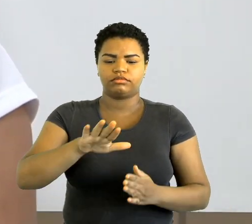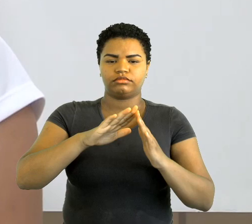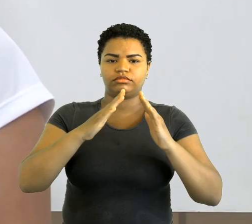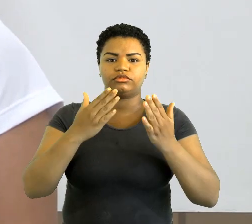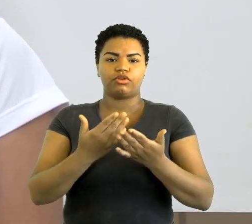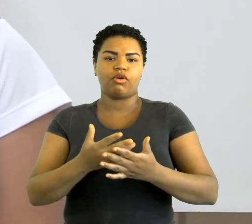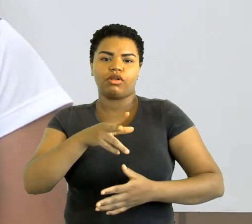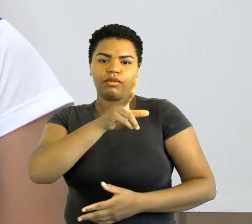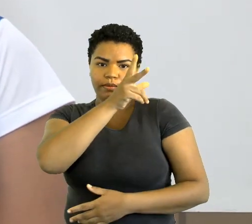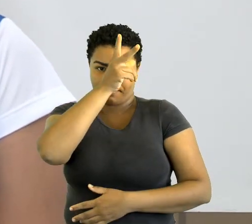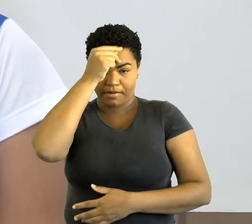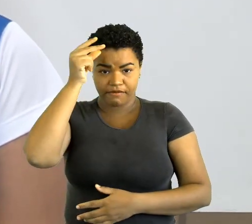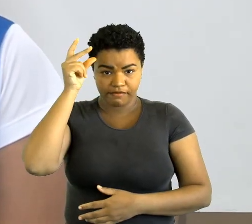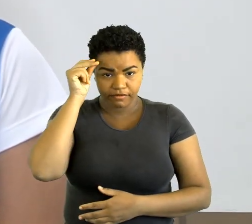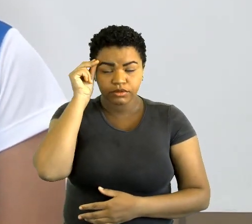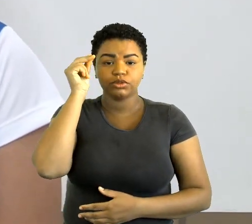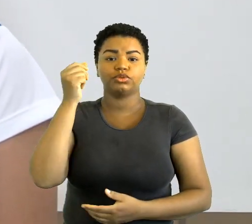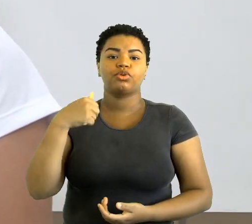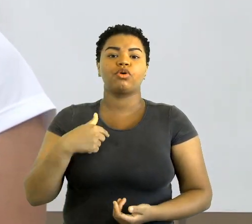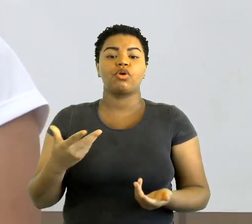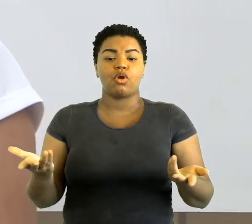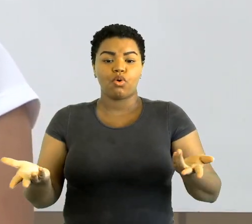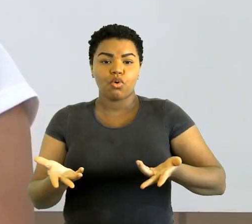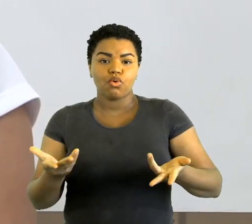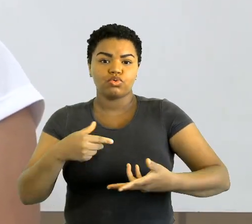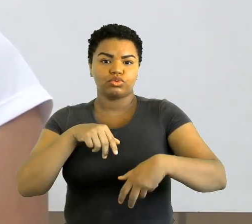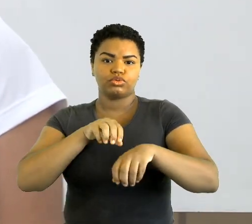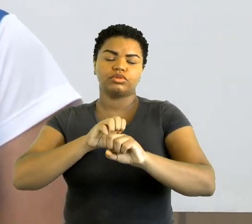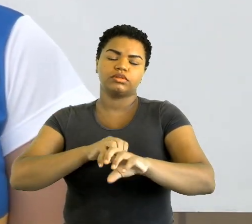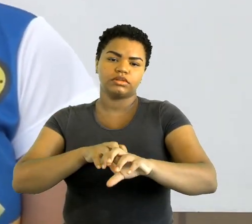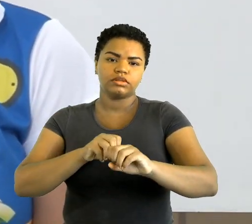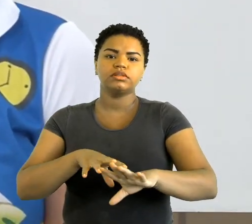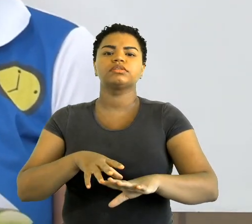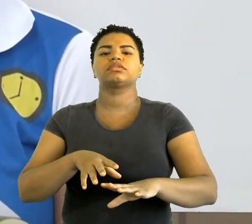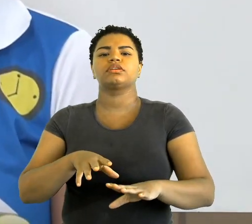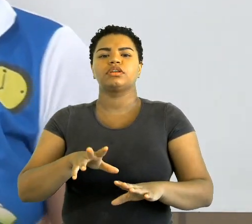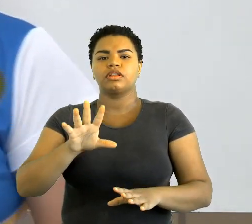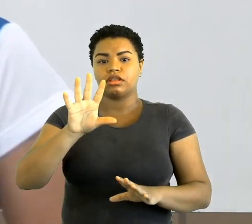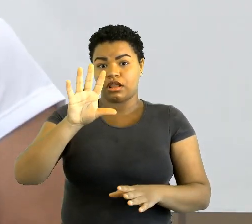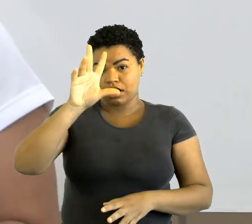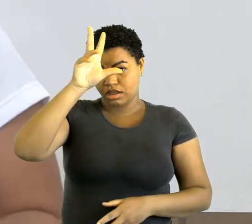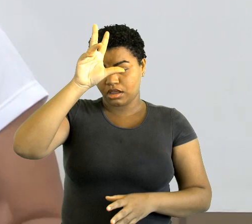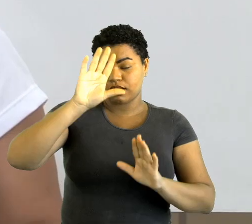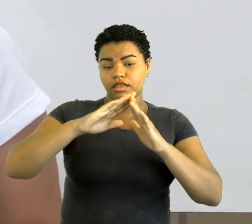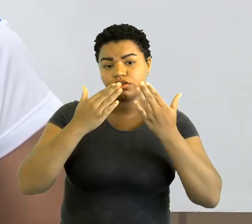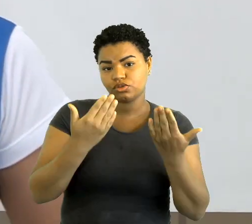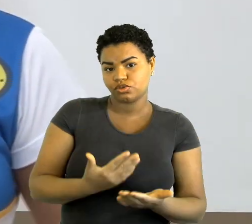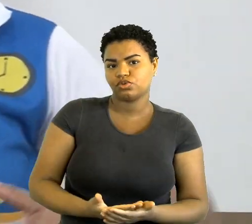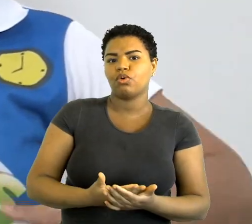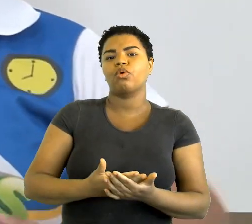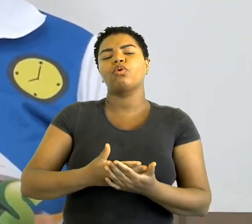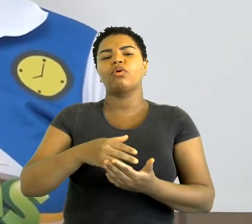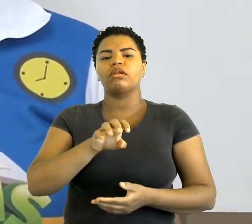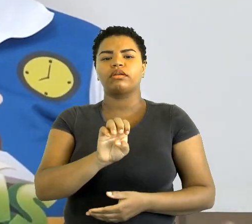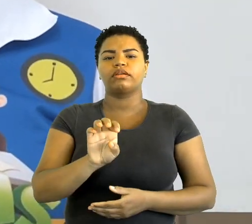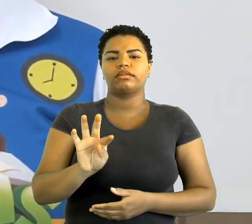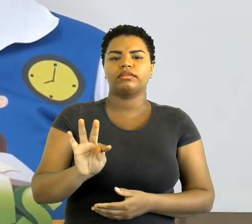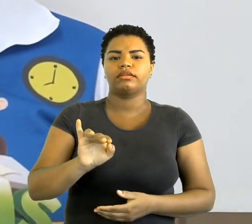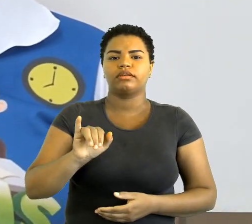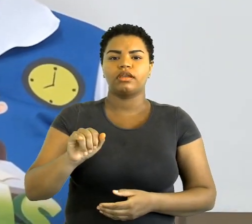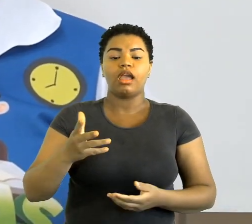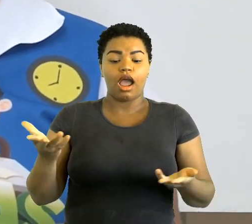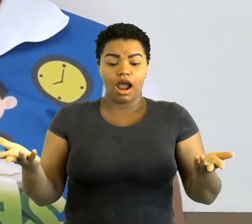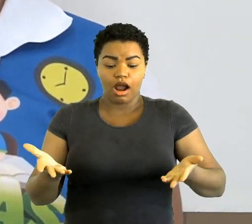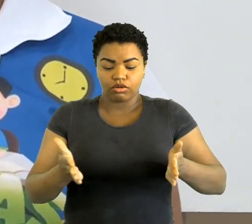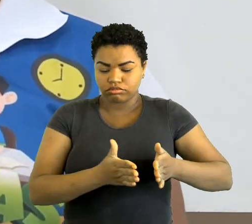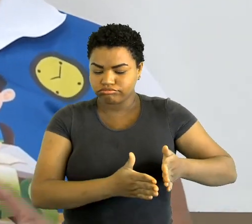eu leciono na Escola de Tempo Integral Euridice Ferreira de Mello e vou ficar com vocês durante esse